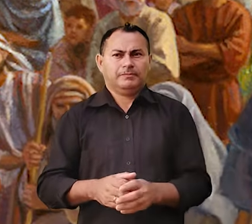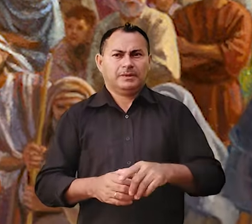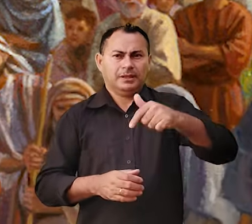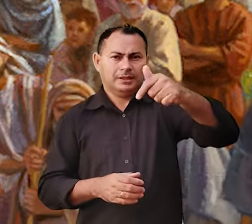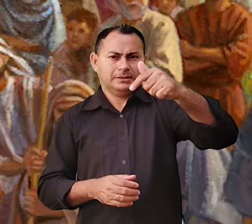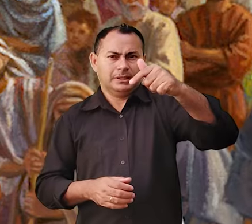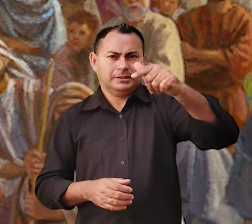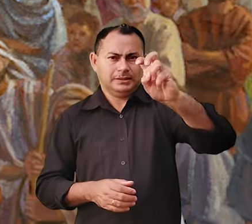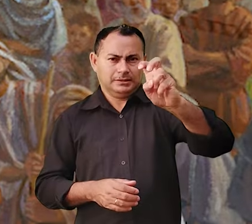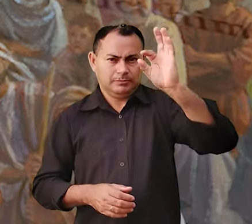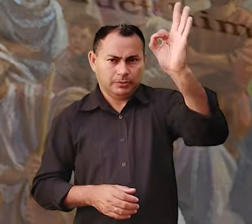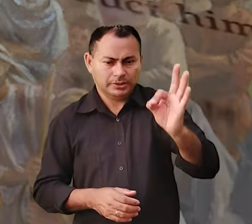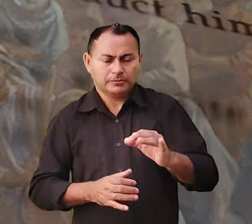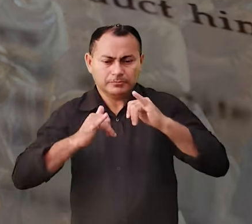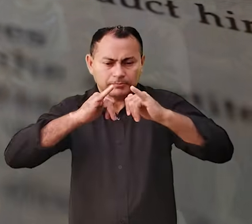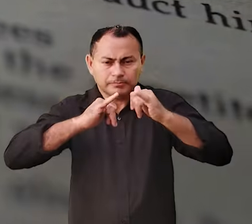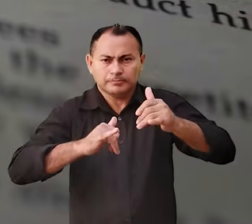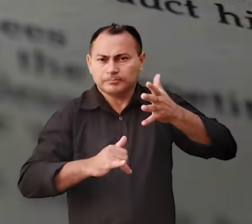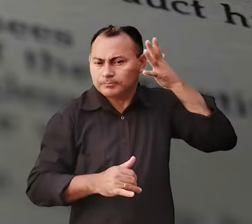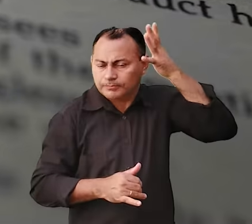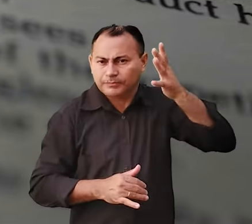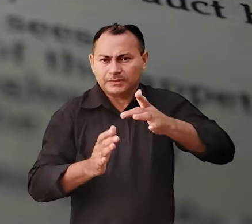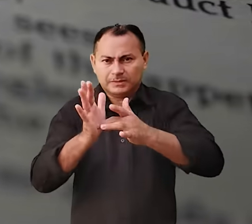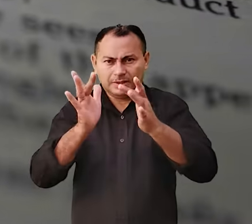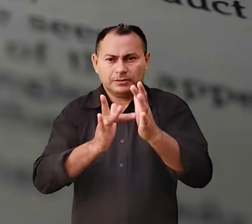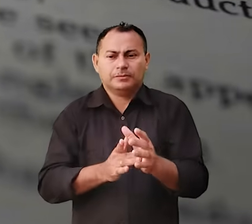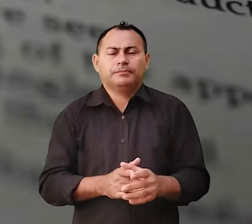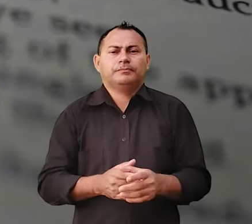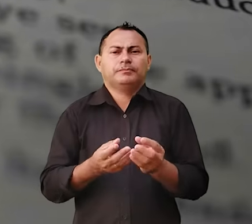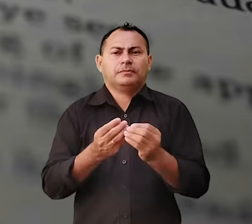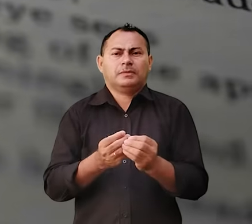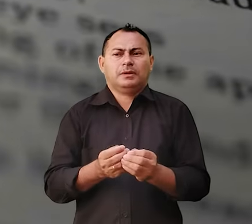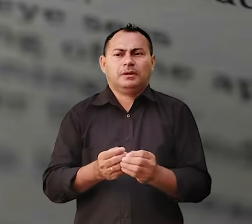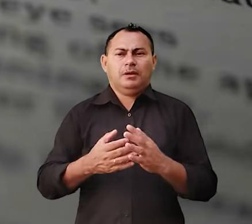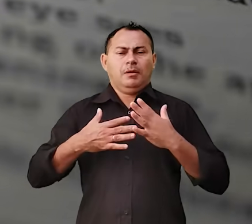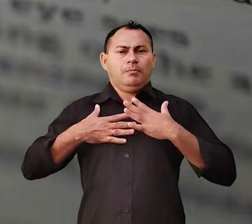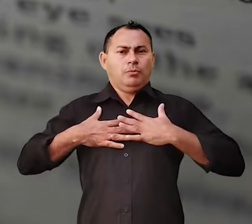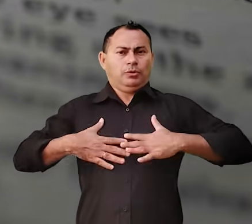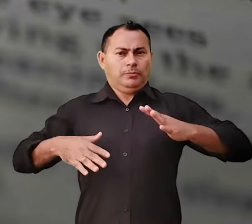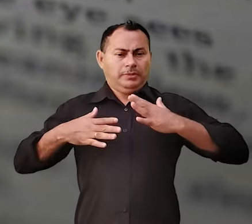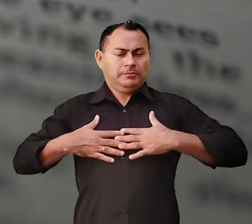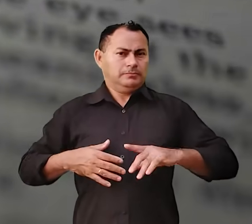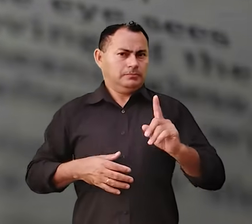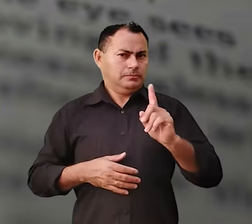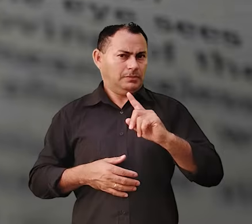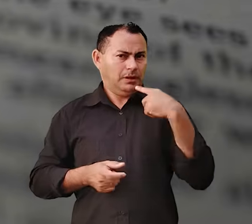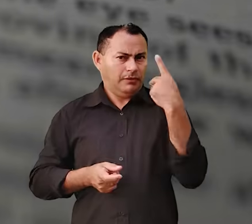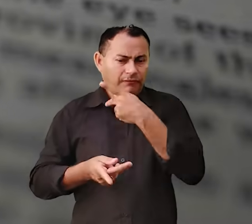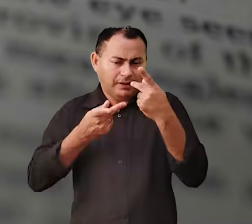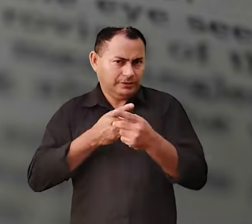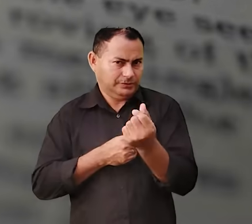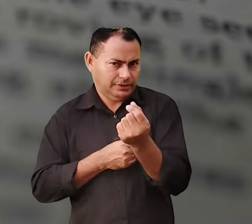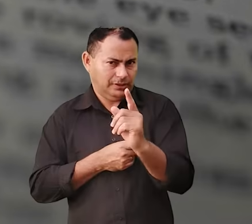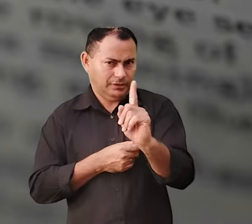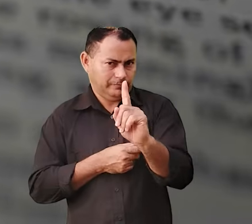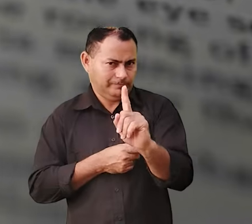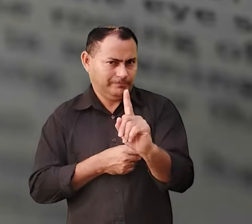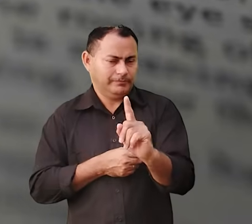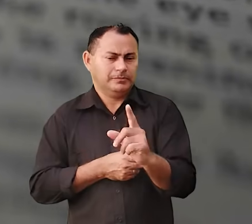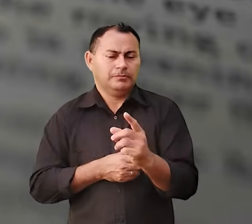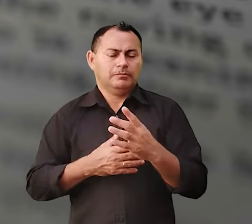prioridades. 75% da pregação de Jesus é sobre mordomia. Não estamos falando de